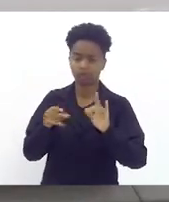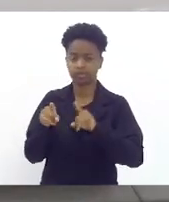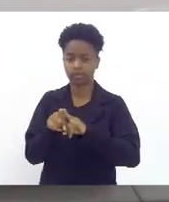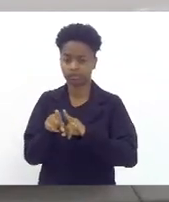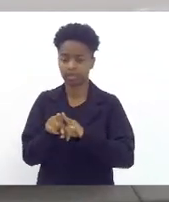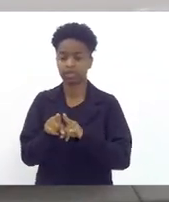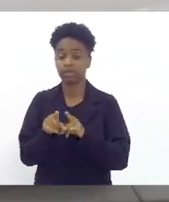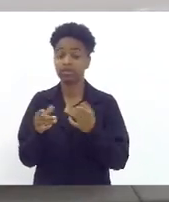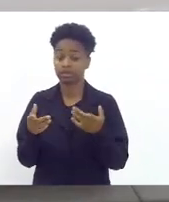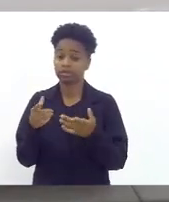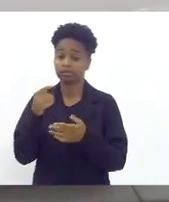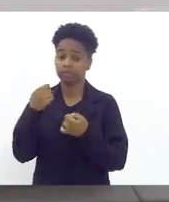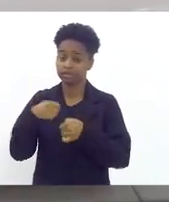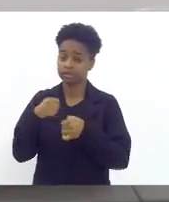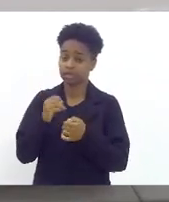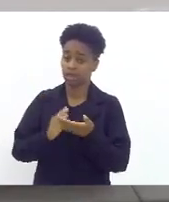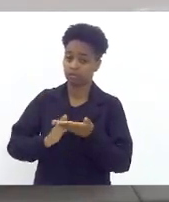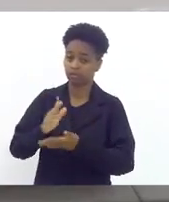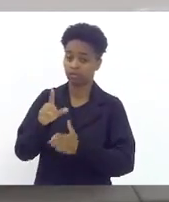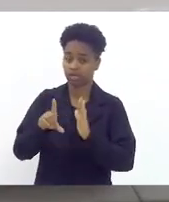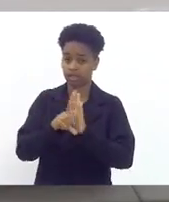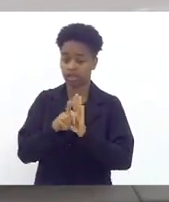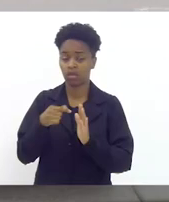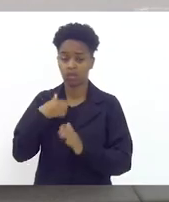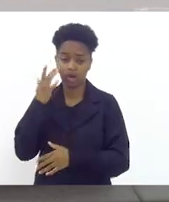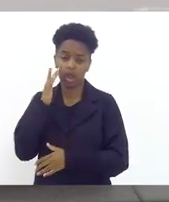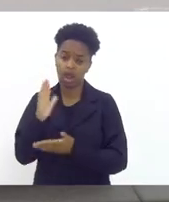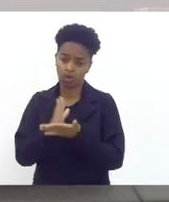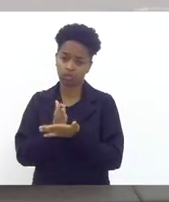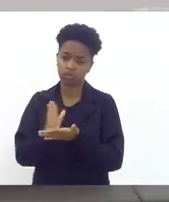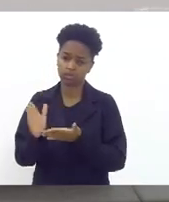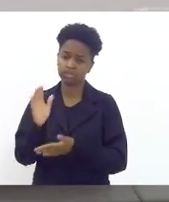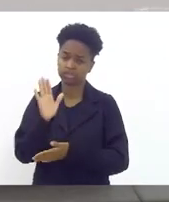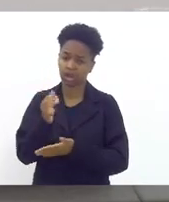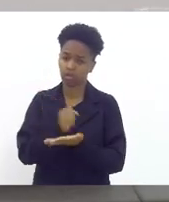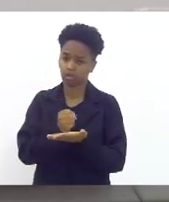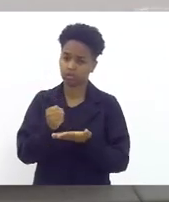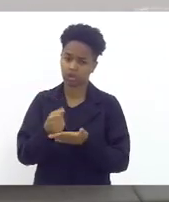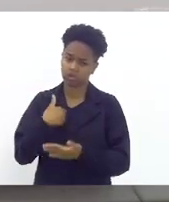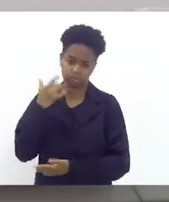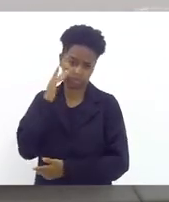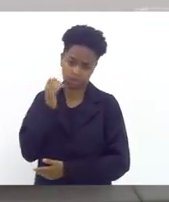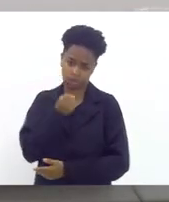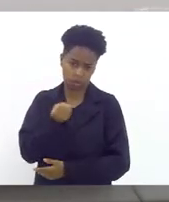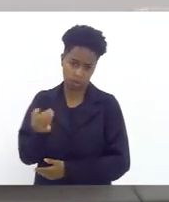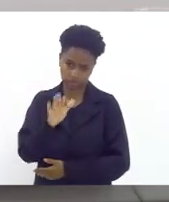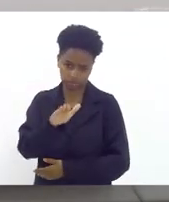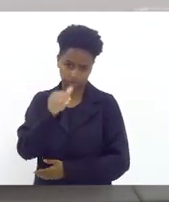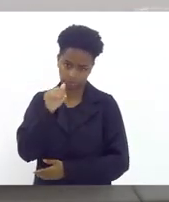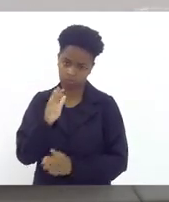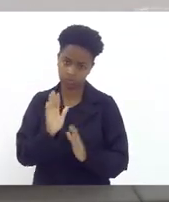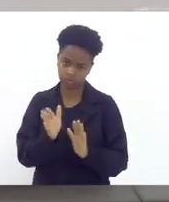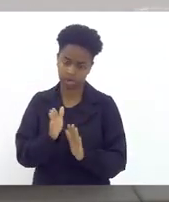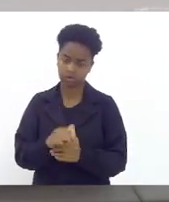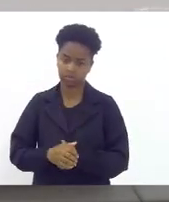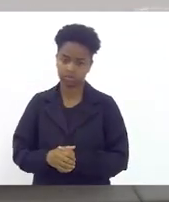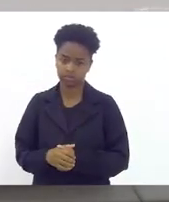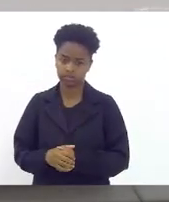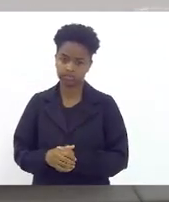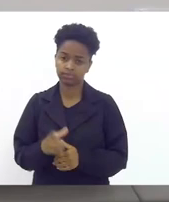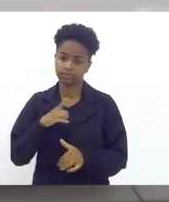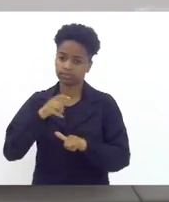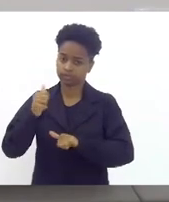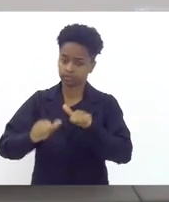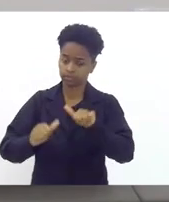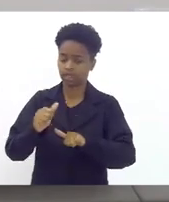o centro teve que aprovar uma lei eu sei que alguns foram contratados Não sei ainda quantos poderão ser já a balizados por uma